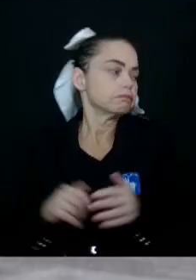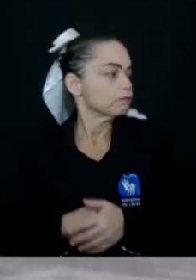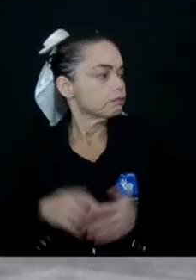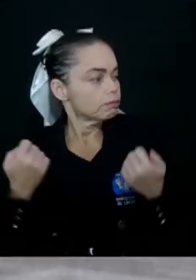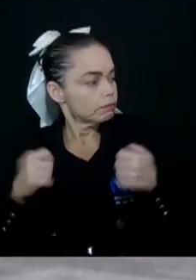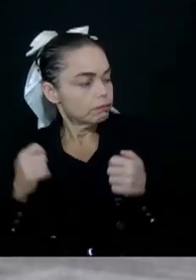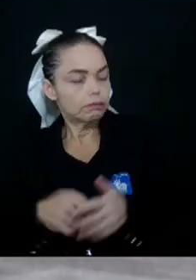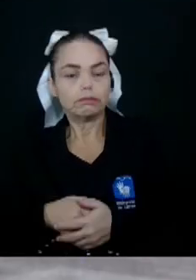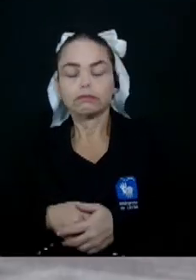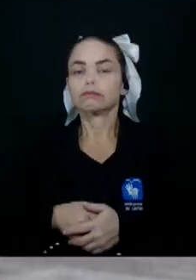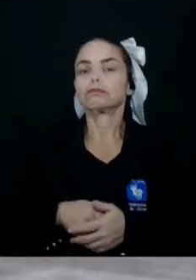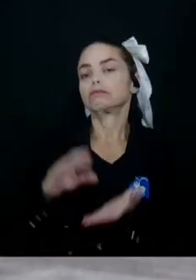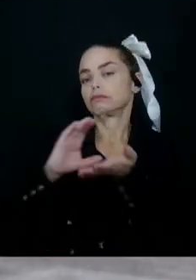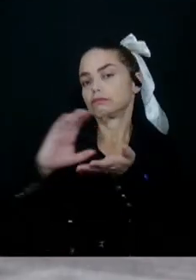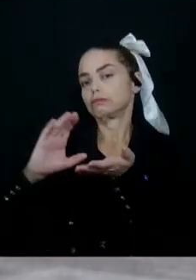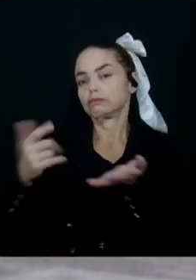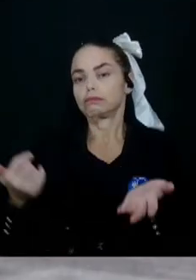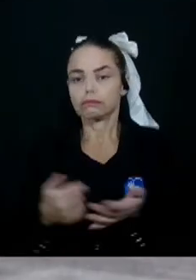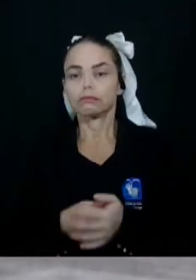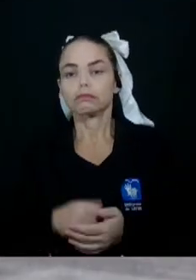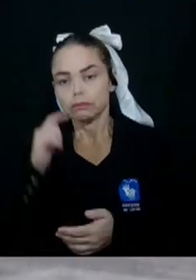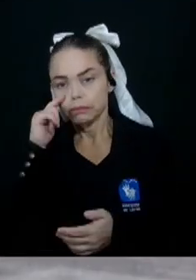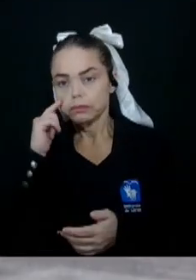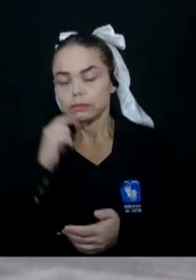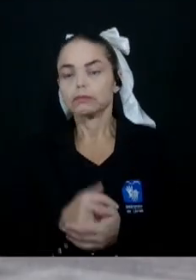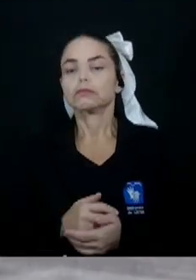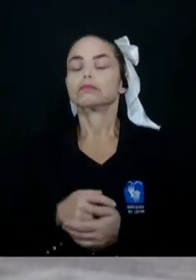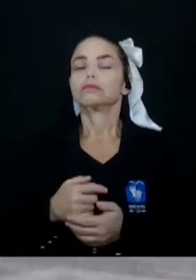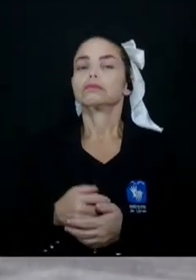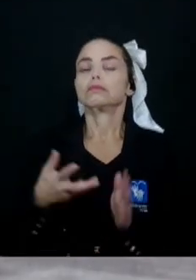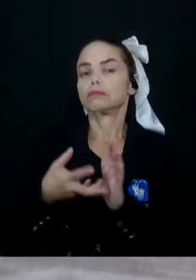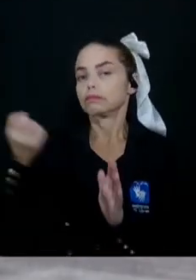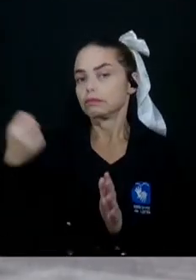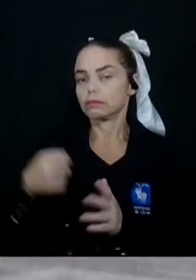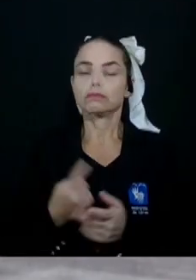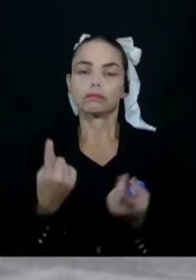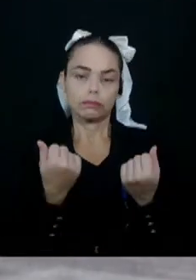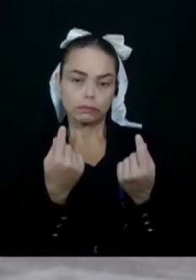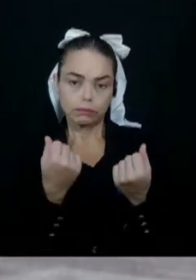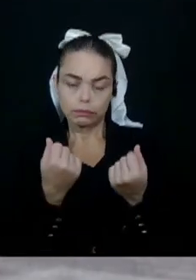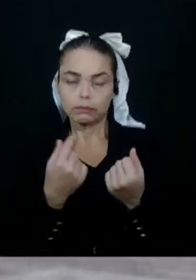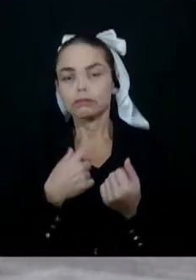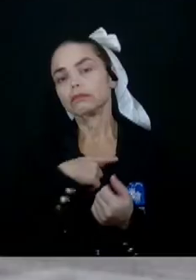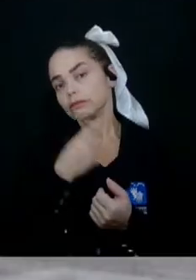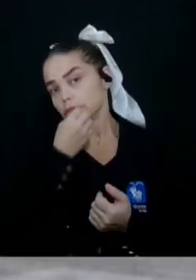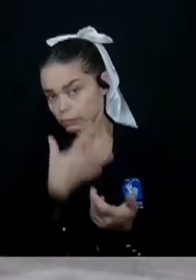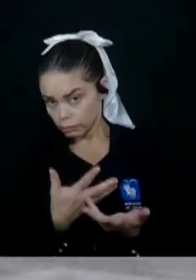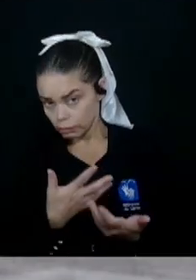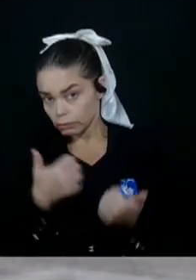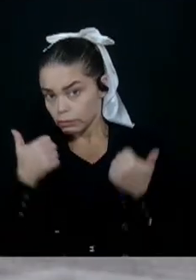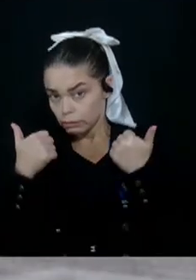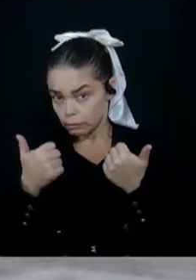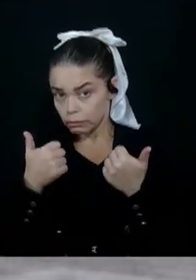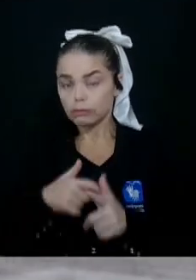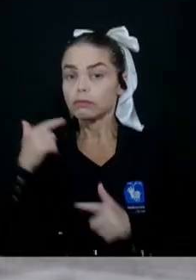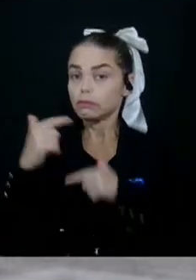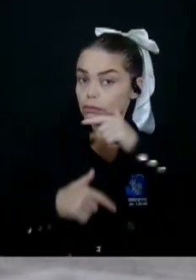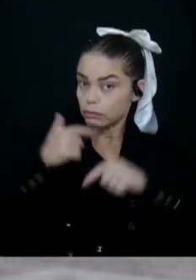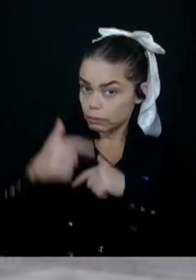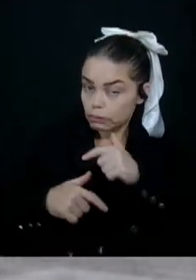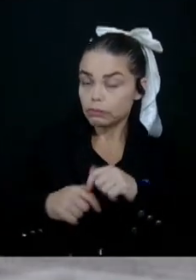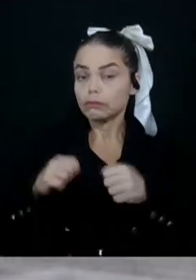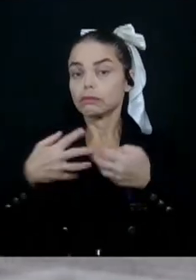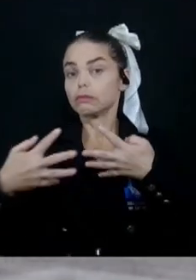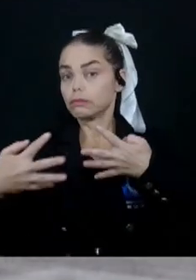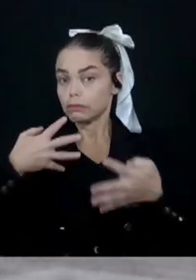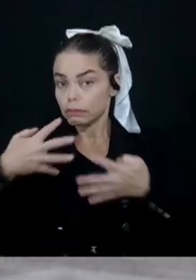recurso público, Então você está tirando o dinheiro de uma coisa que está funcionando, que trabalha com transparência, que